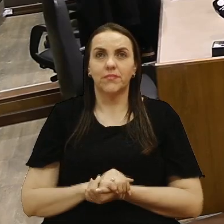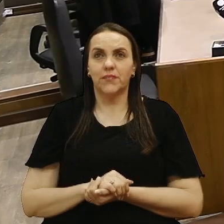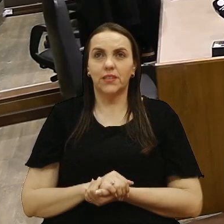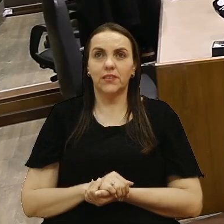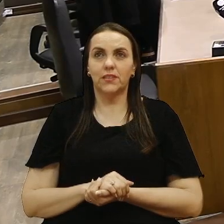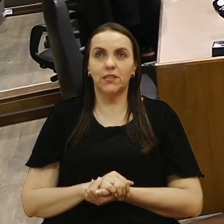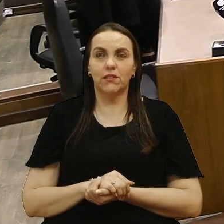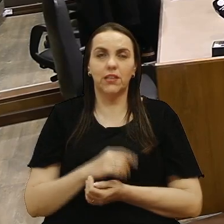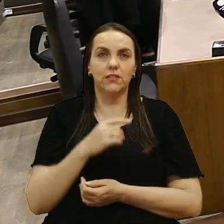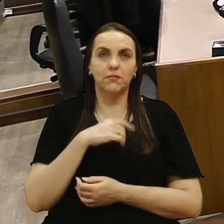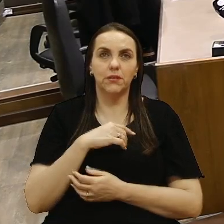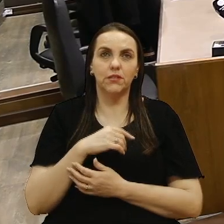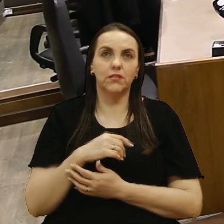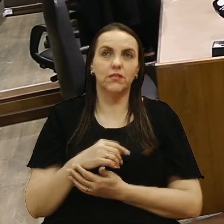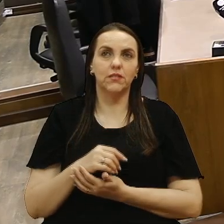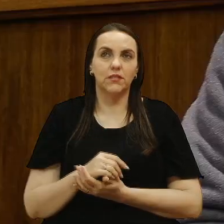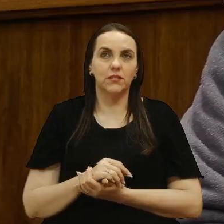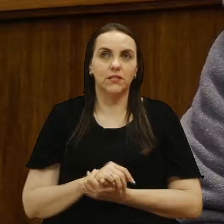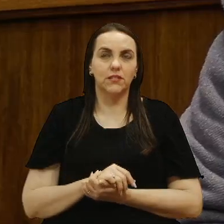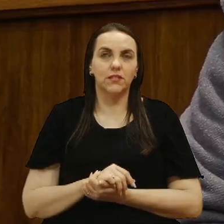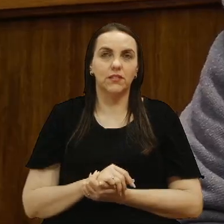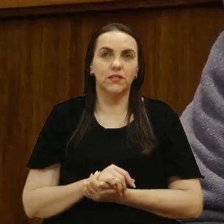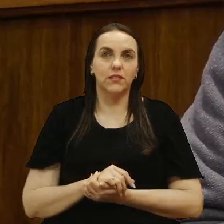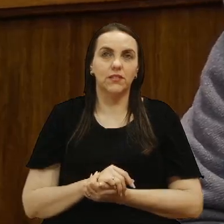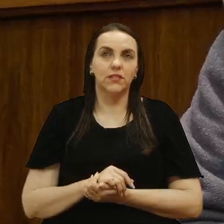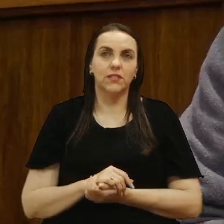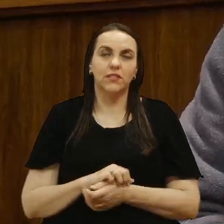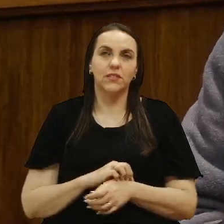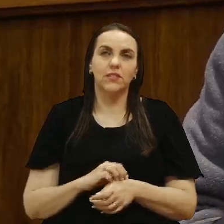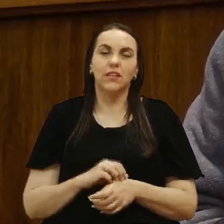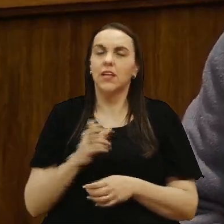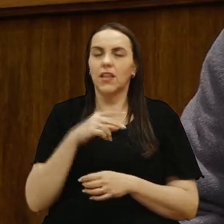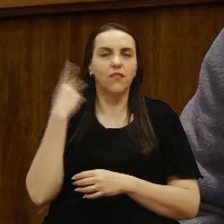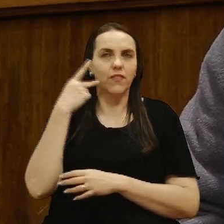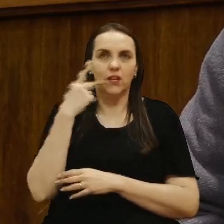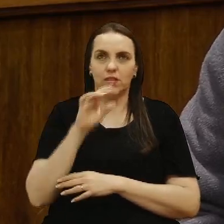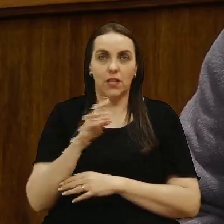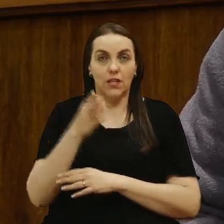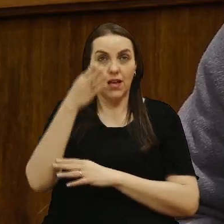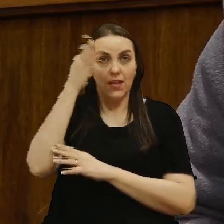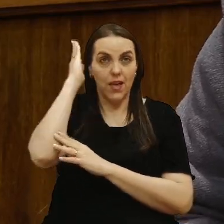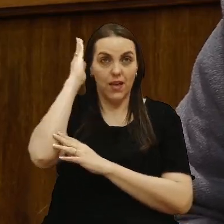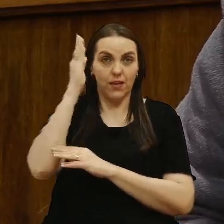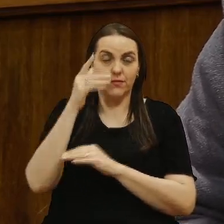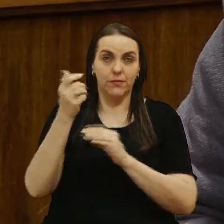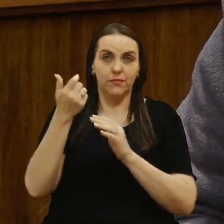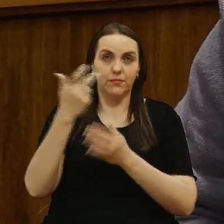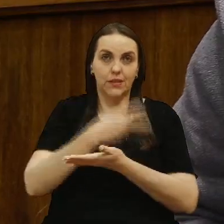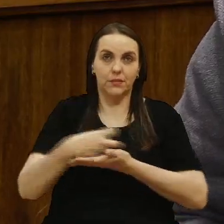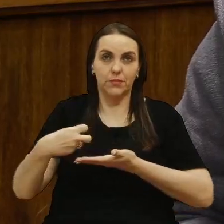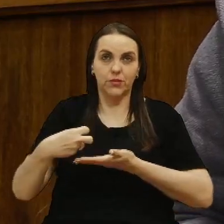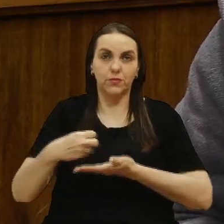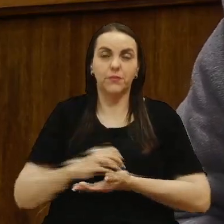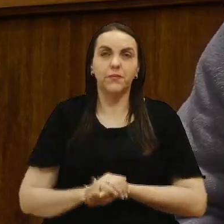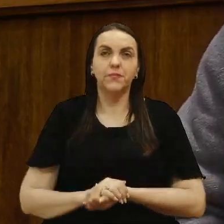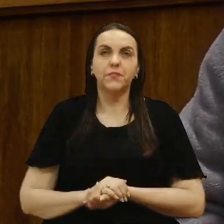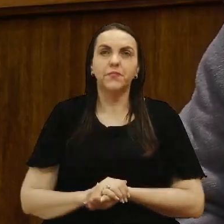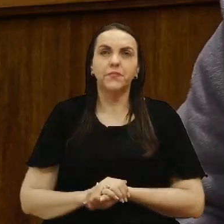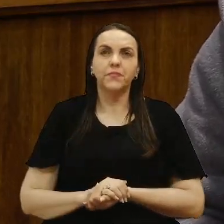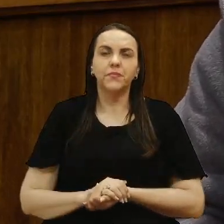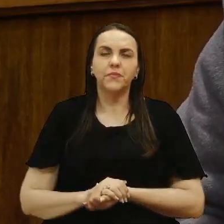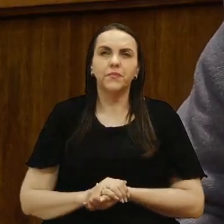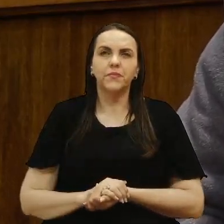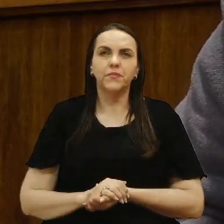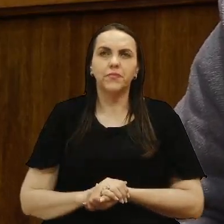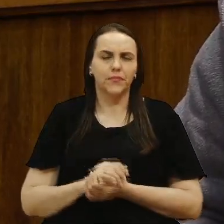E, presidente Lucas, eu acredito que nenhum de nós era vereador quando derrubaram o Daniel Guerra. E derrubaram o Daniel Guerra com